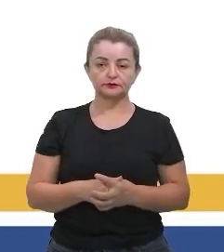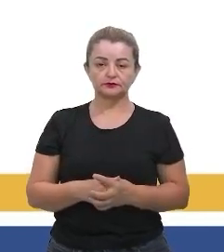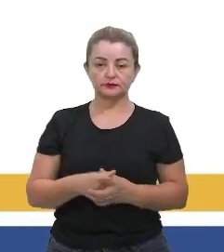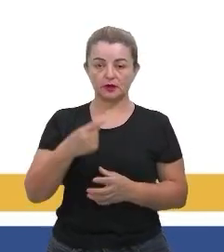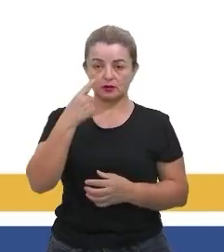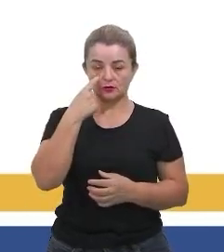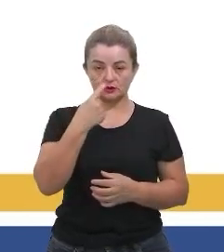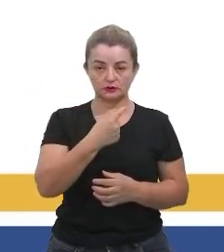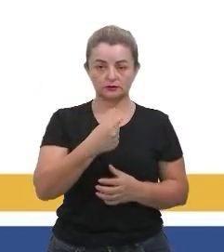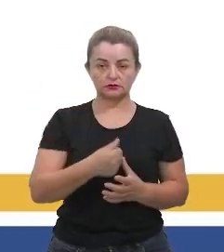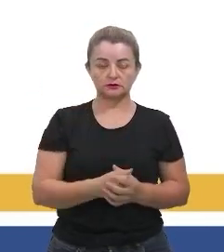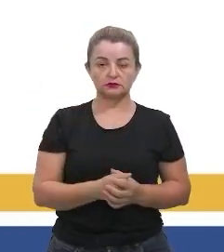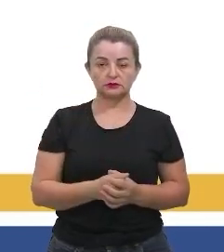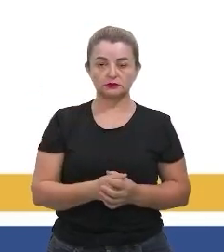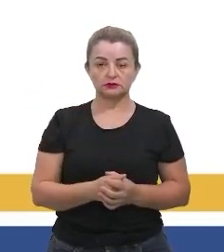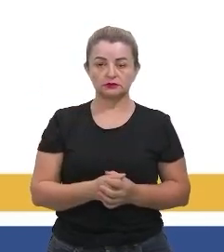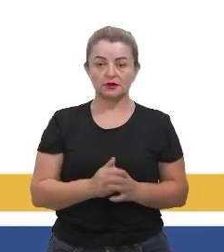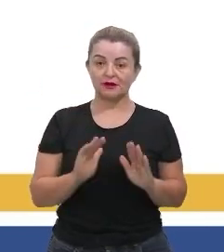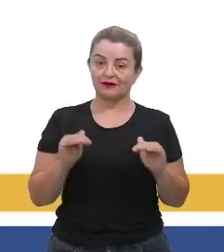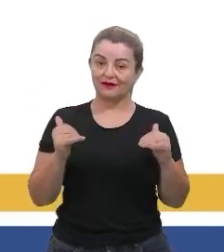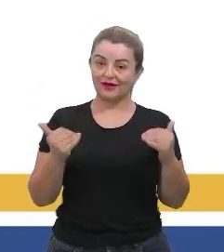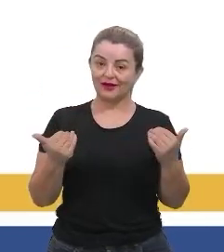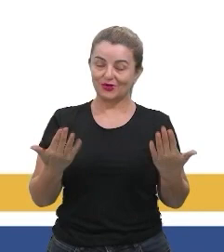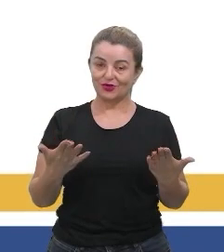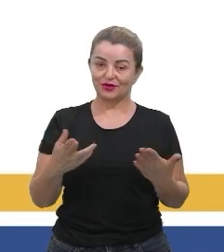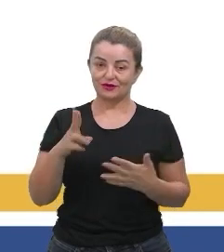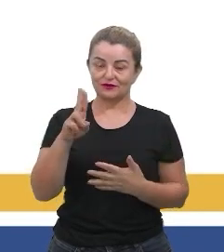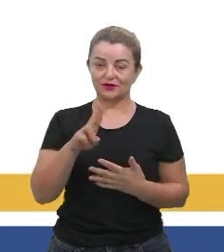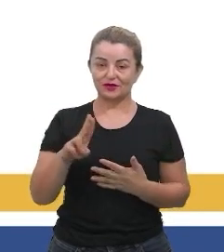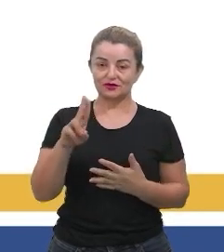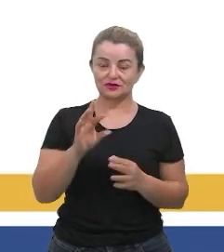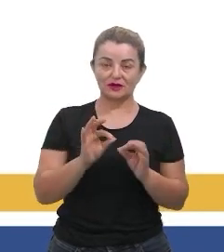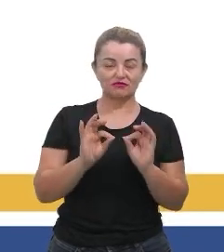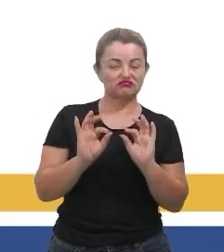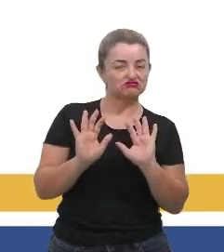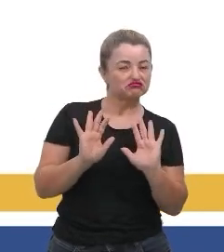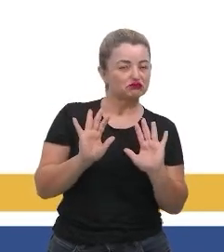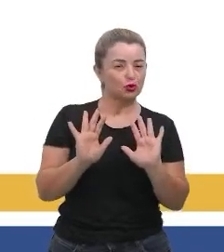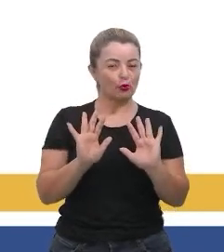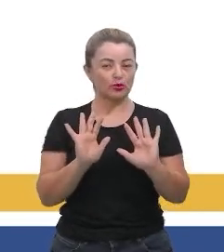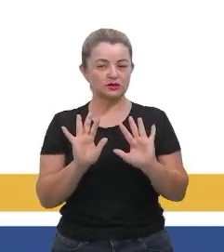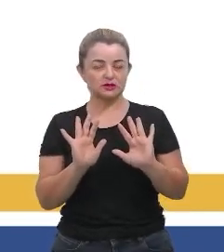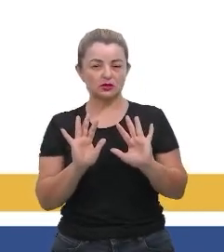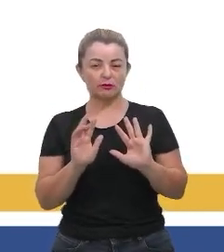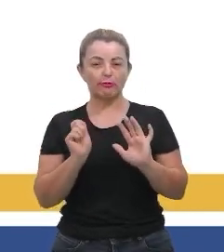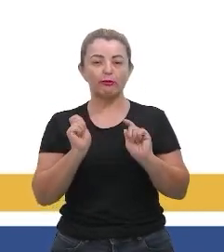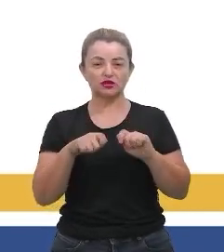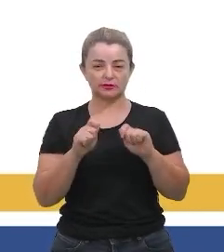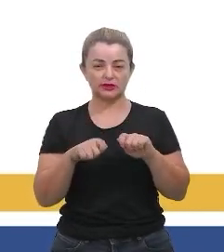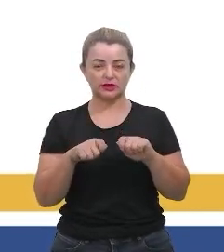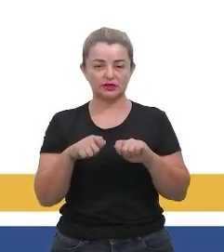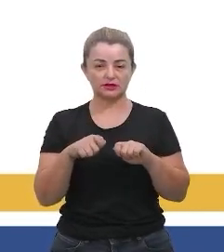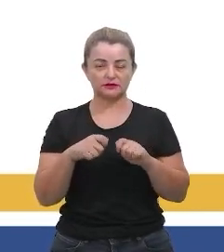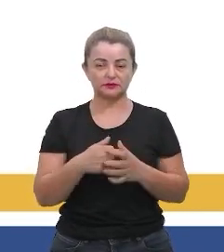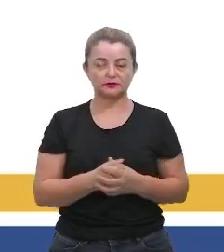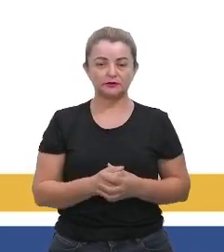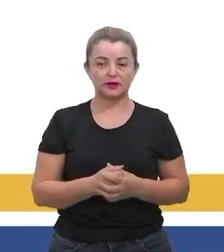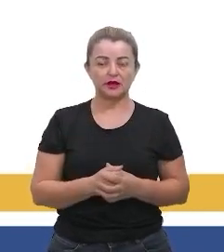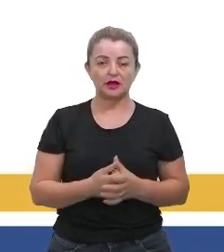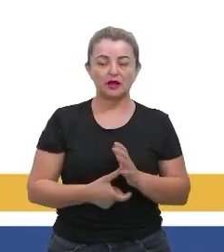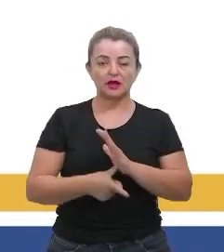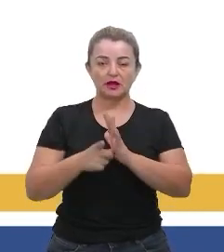Olha só, acabei de falar sobre isso e agora a gente vai trabalhar uma ideia de proporção. Antes de fazer o cálculo, para mim resolver esse cálculo aqui, ó, eu